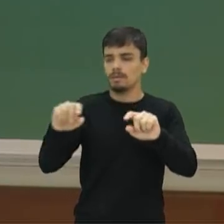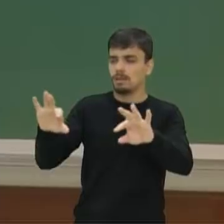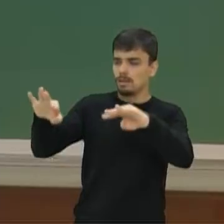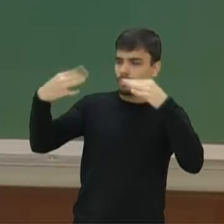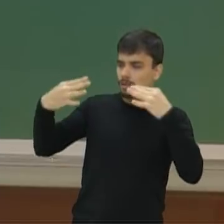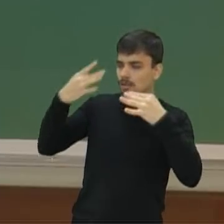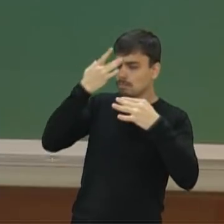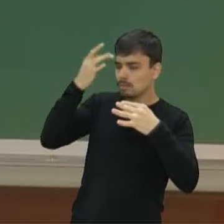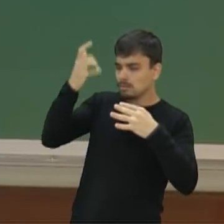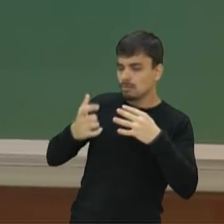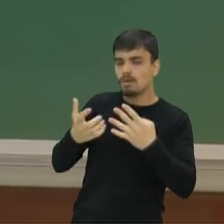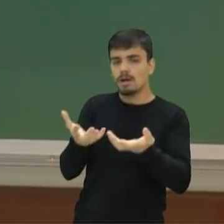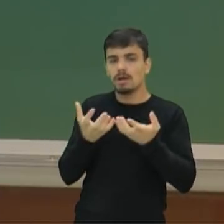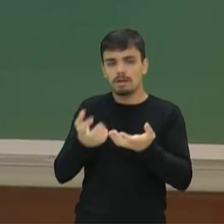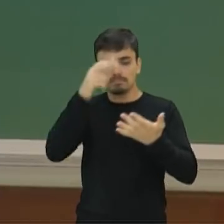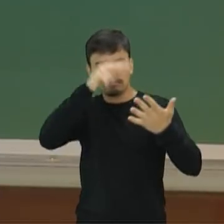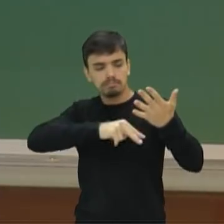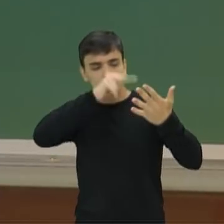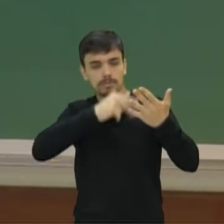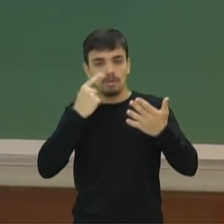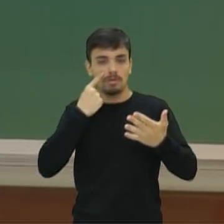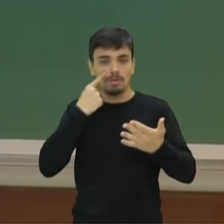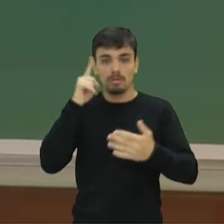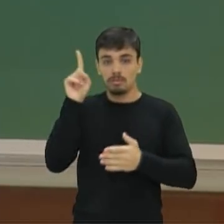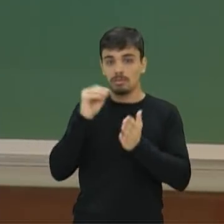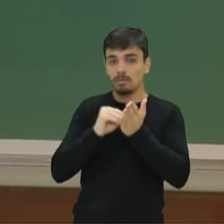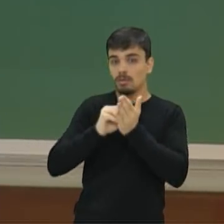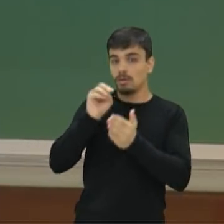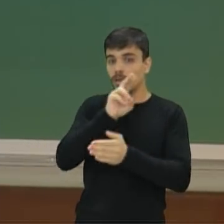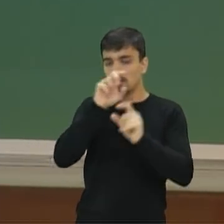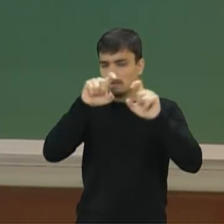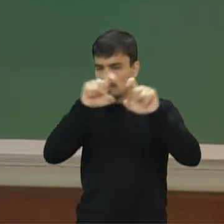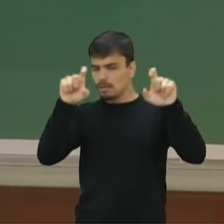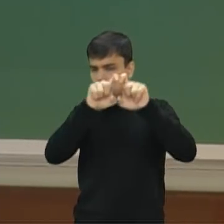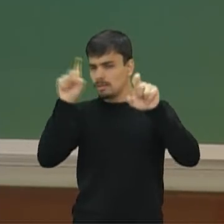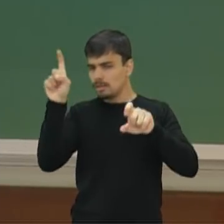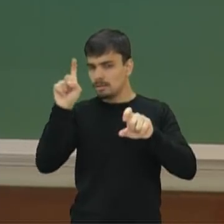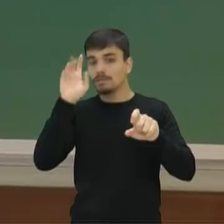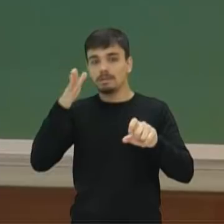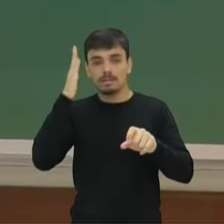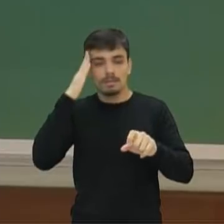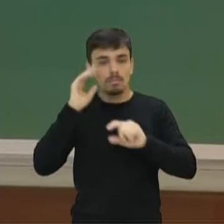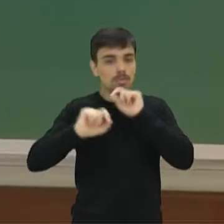pessoas queiram ler. Então, quando eu coloco aqui, ó, TikTok, todo mundo já sabe do que eu estou falando,